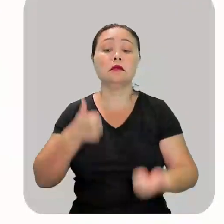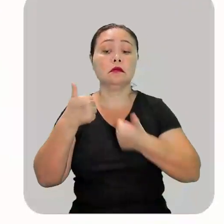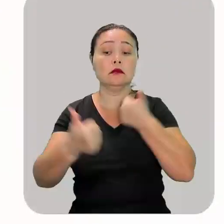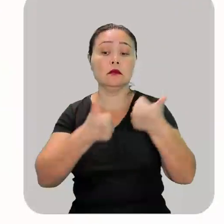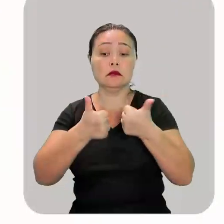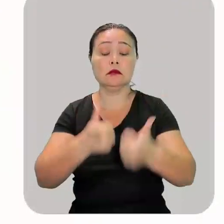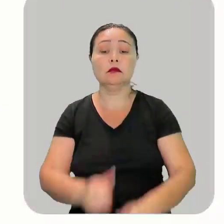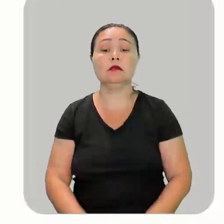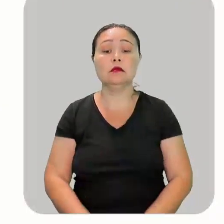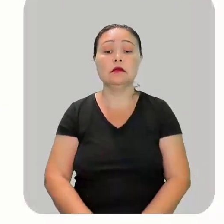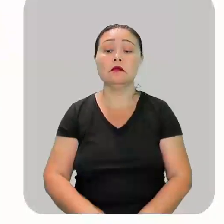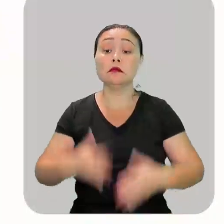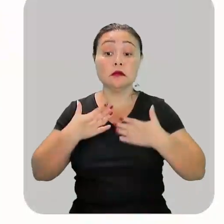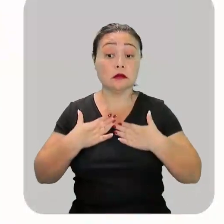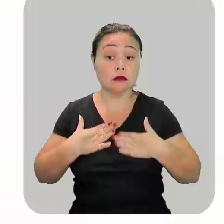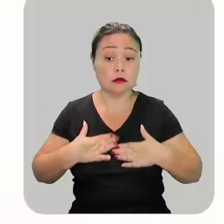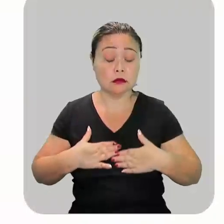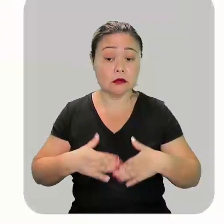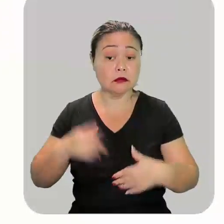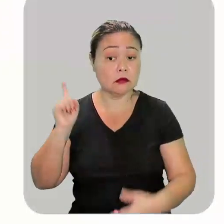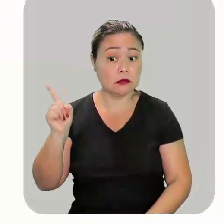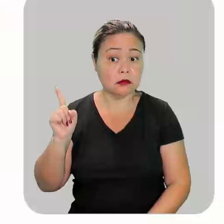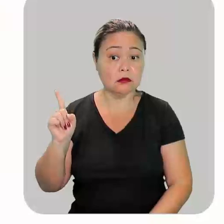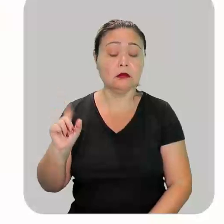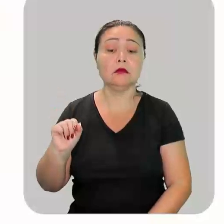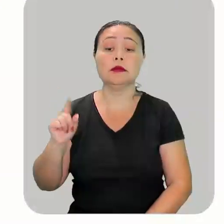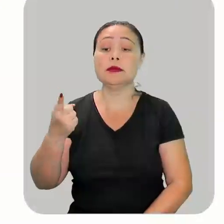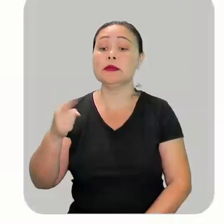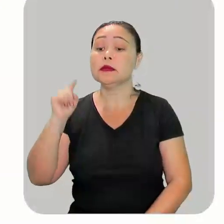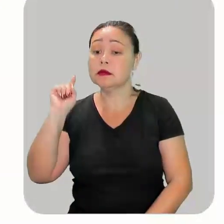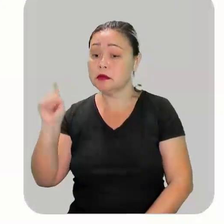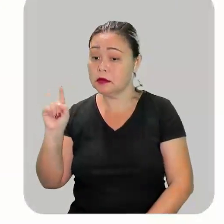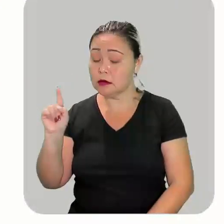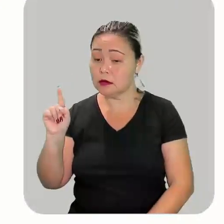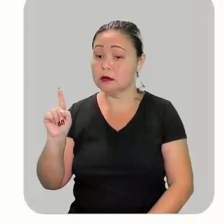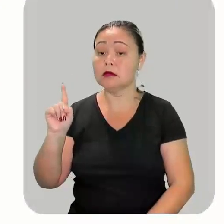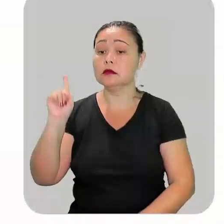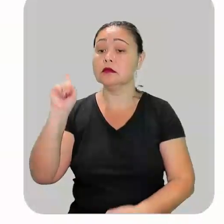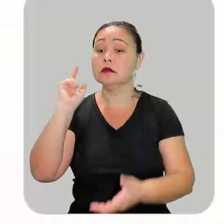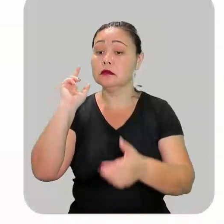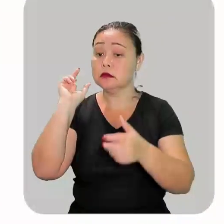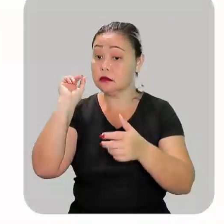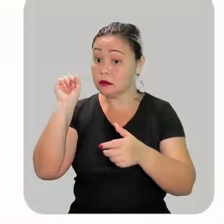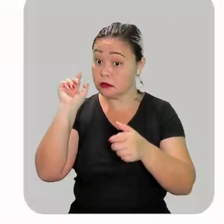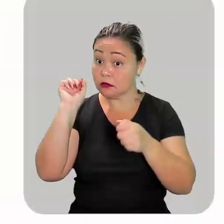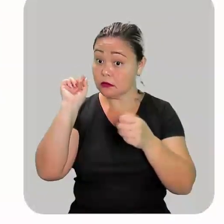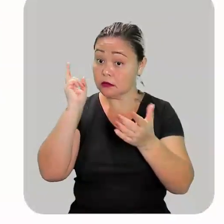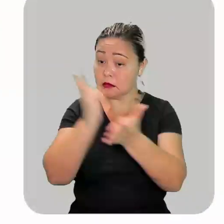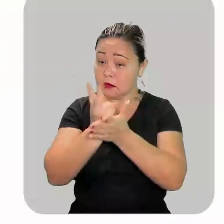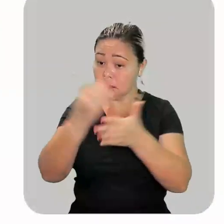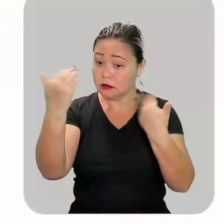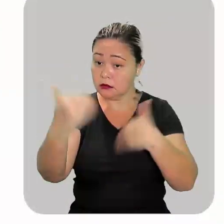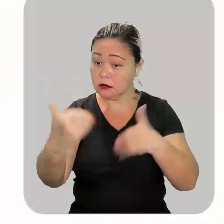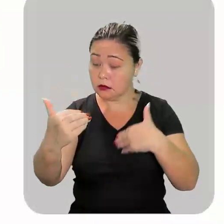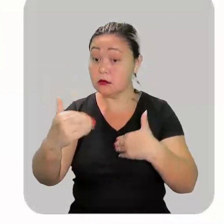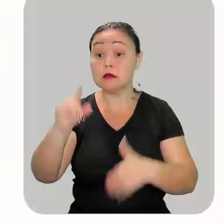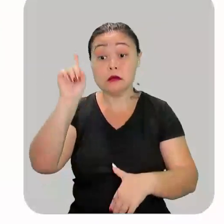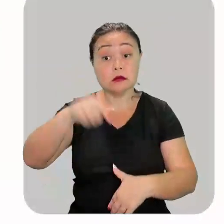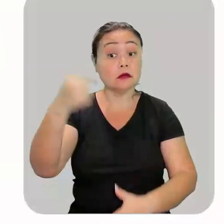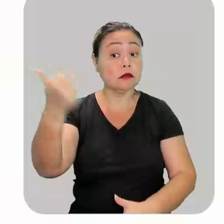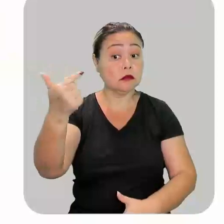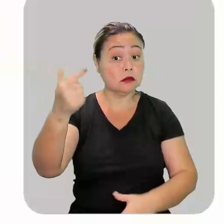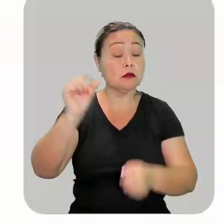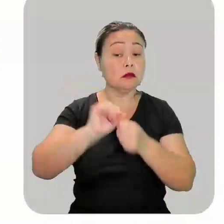Beleza. Tranquilo? Essa daqui, olha só, vocês viram que nessa mesma prova 2020, essa é a segunda questão que